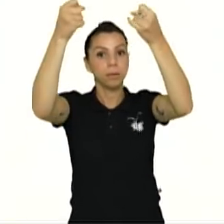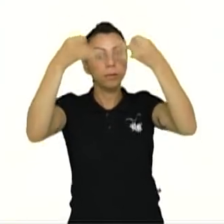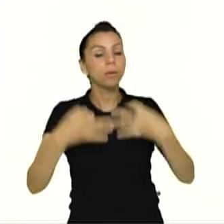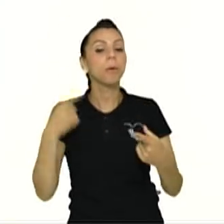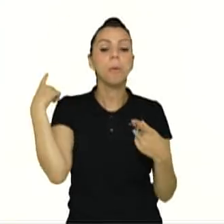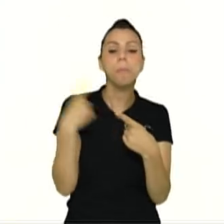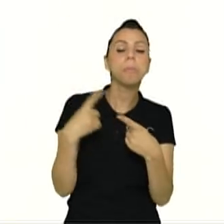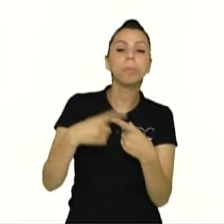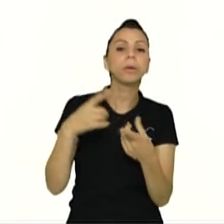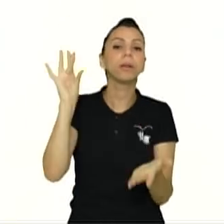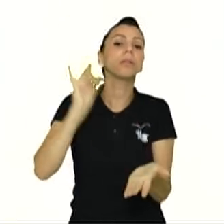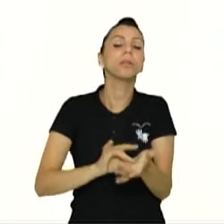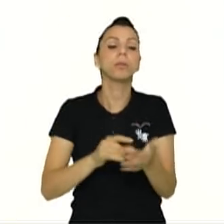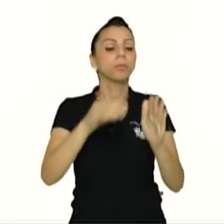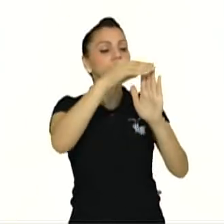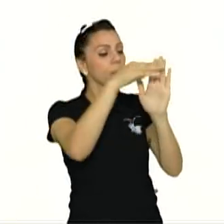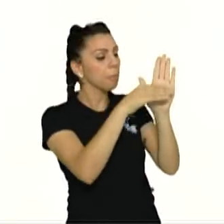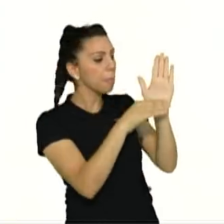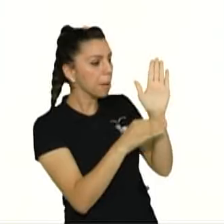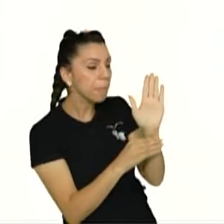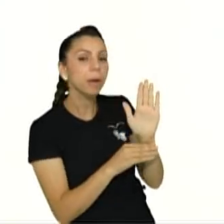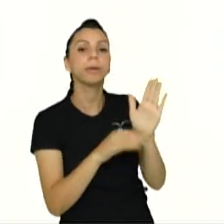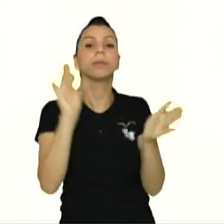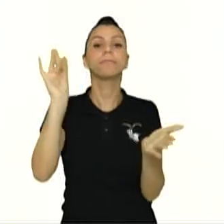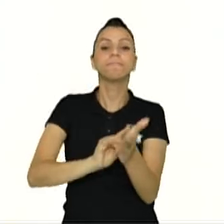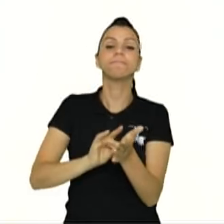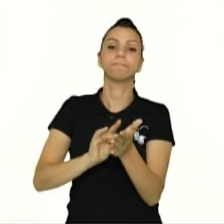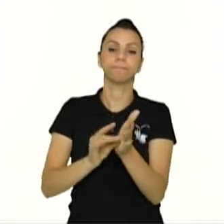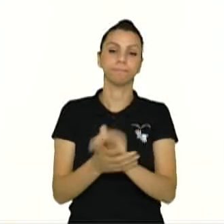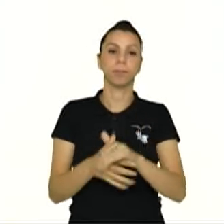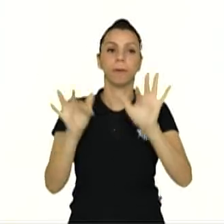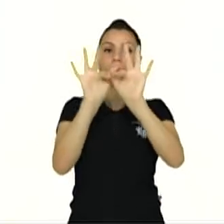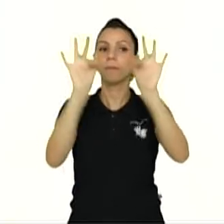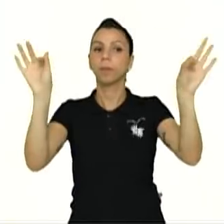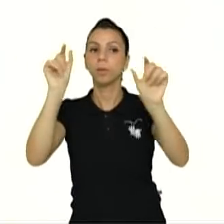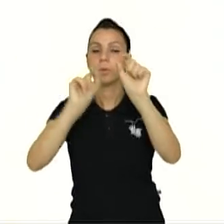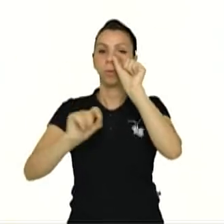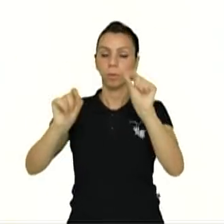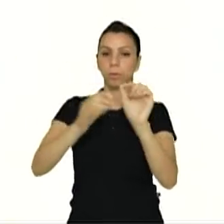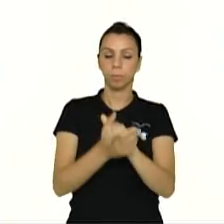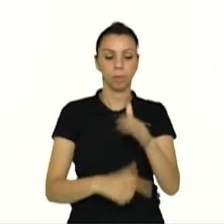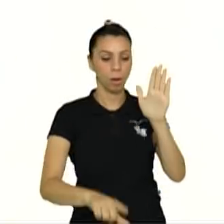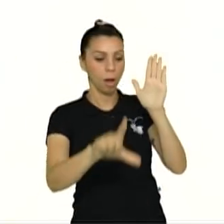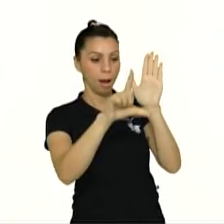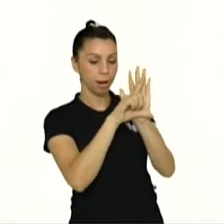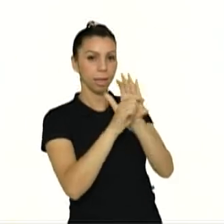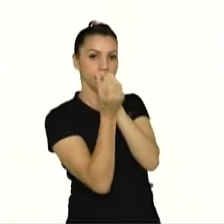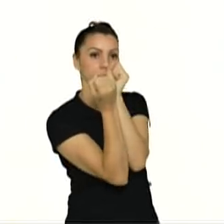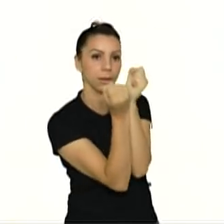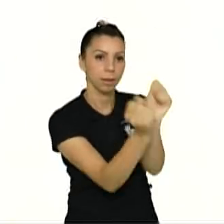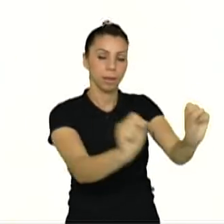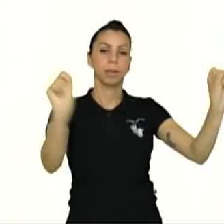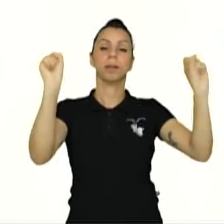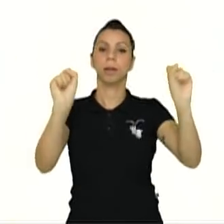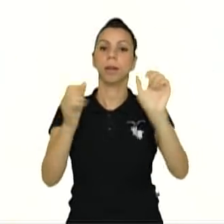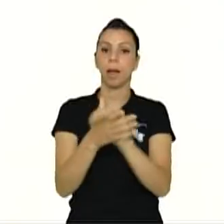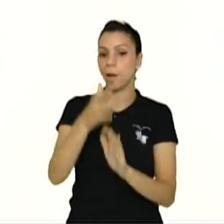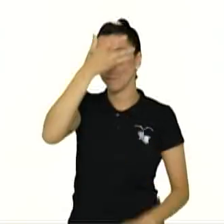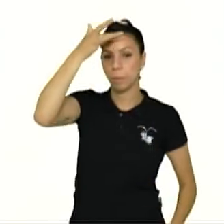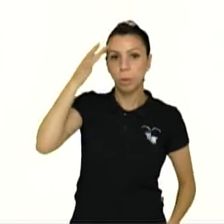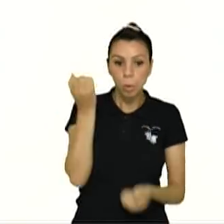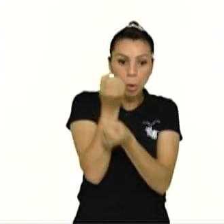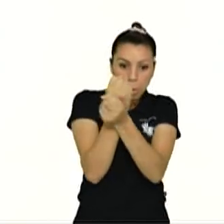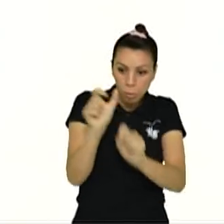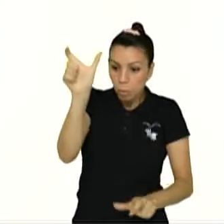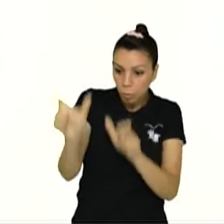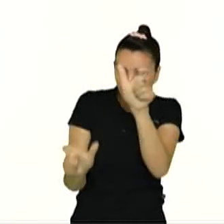por que ela é verdadeira, quais elementos a tornam verdadeira. A frase é a seguinte: a Lei Áurea trouxe a liberdade aos cativos,